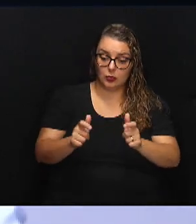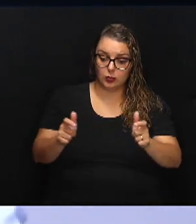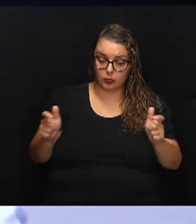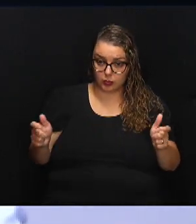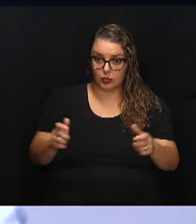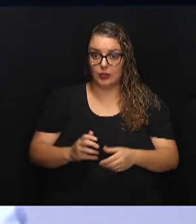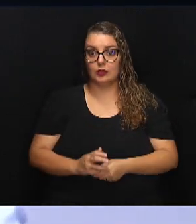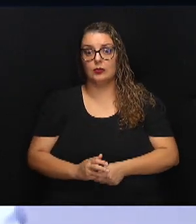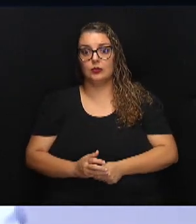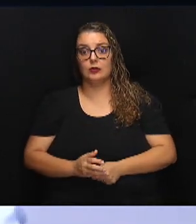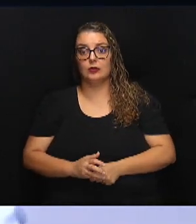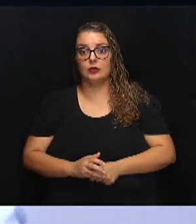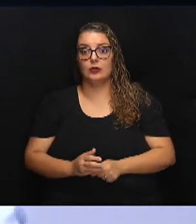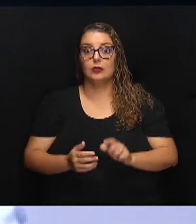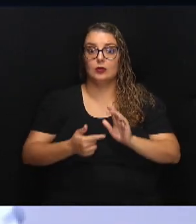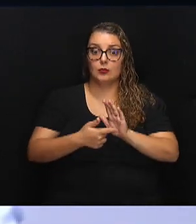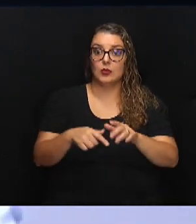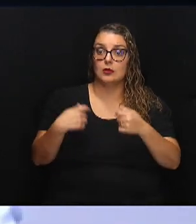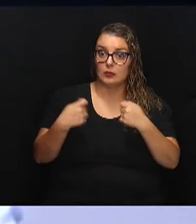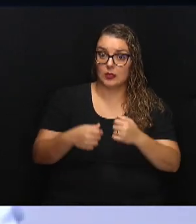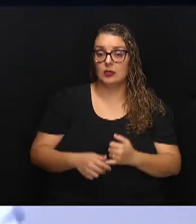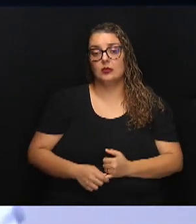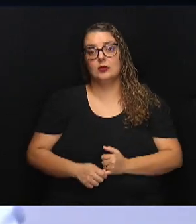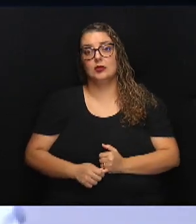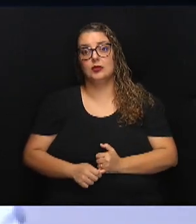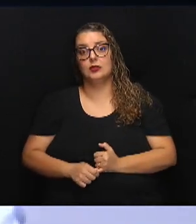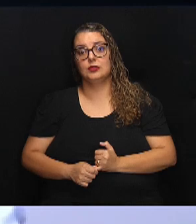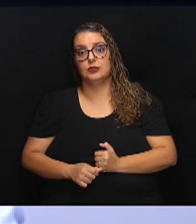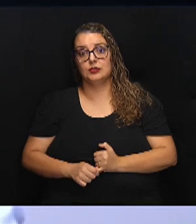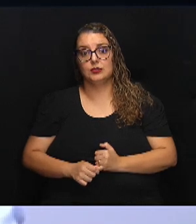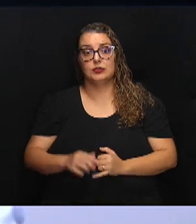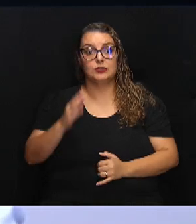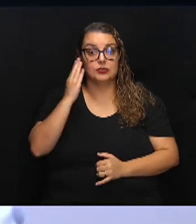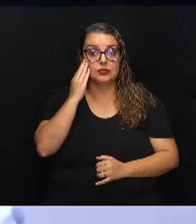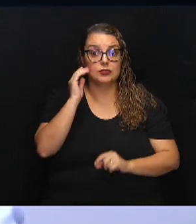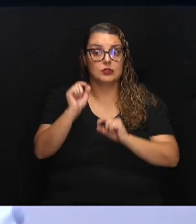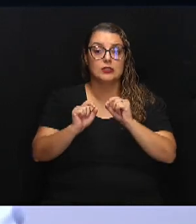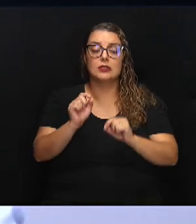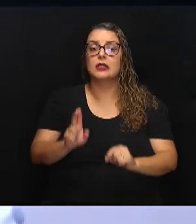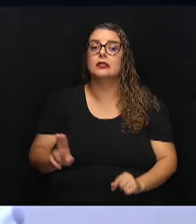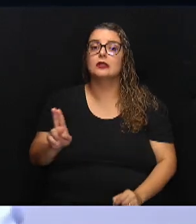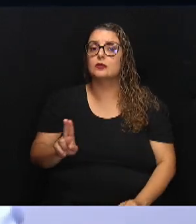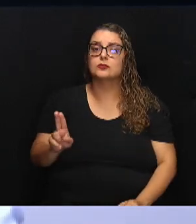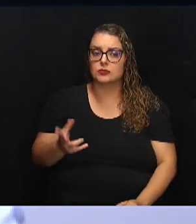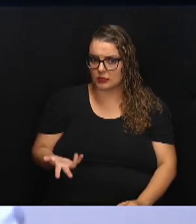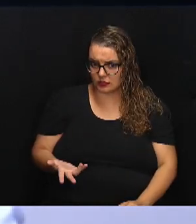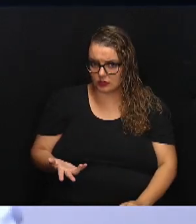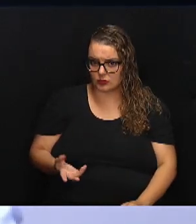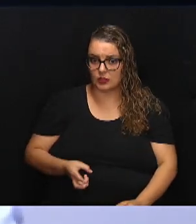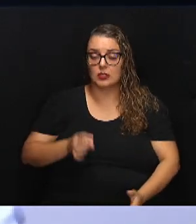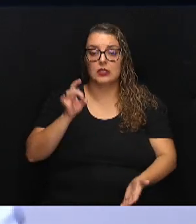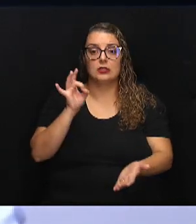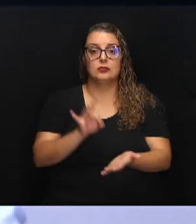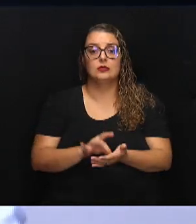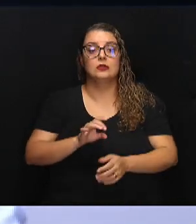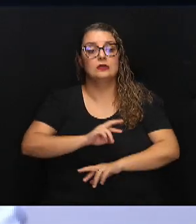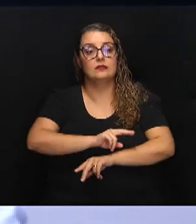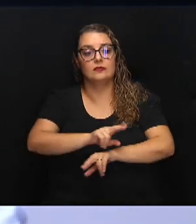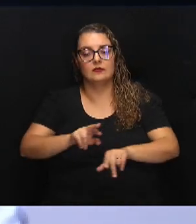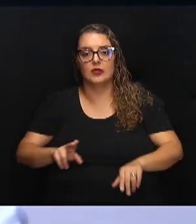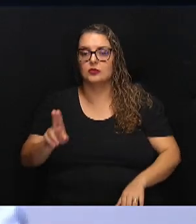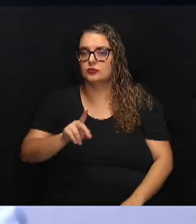isso mostra a necessidade da gente entender quem são esses usuários. Então, de fato, a gente tem muitos usos ainda